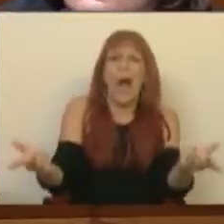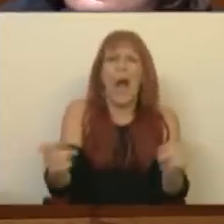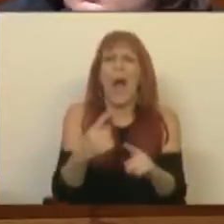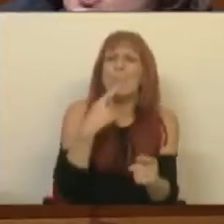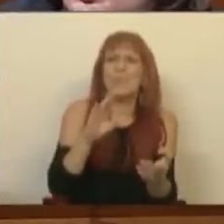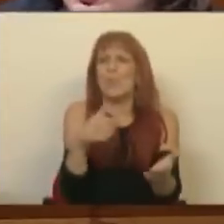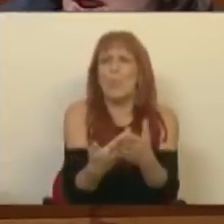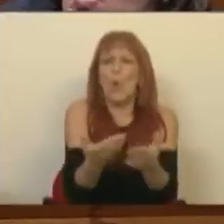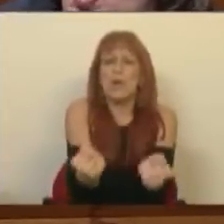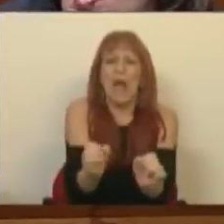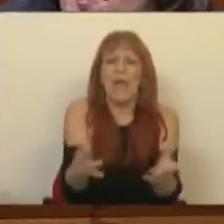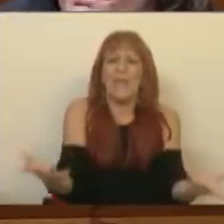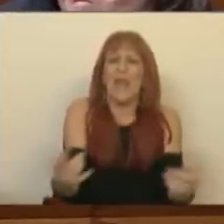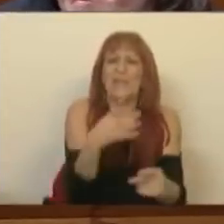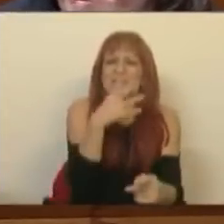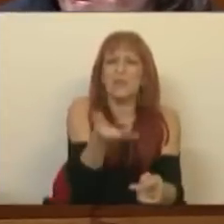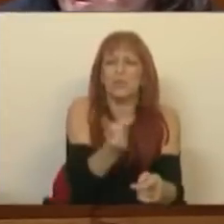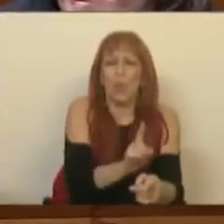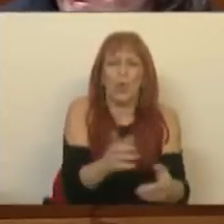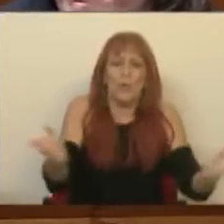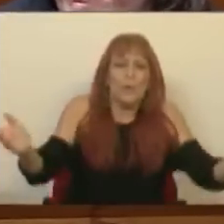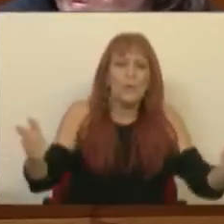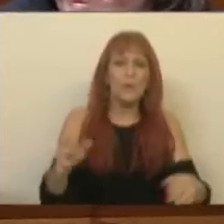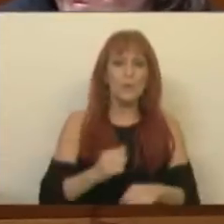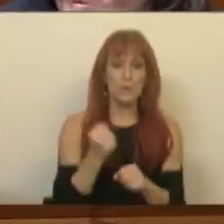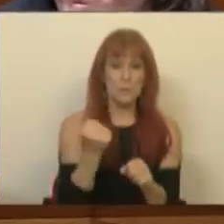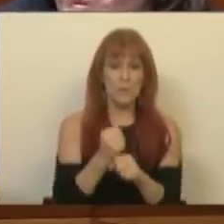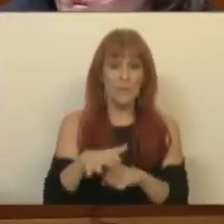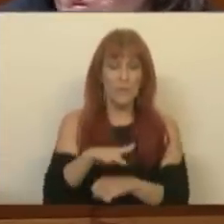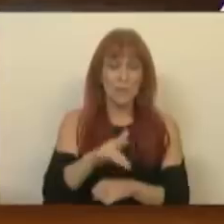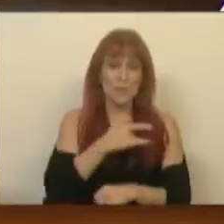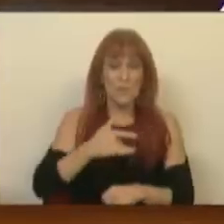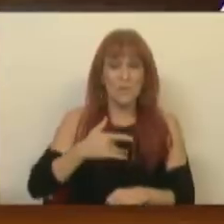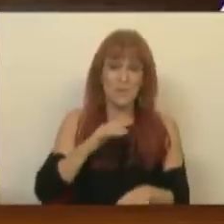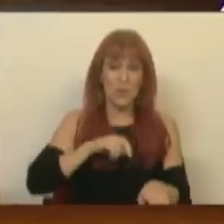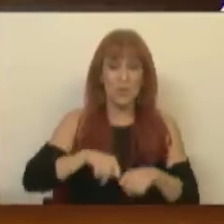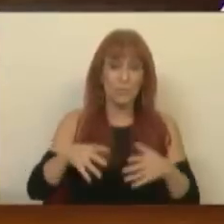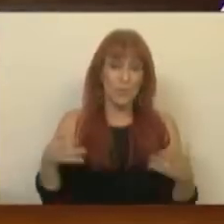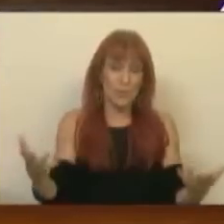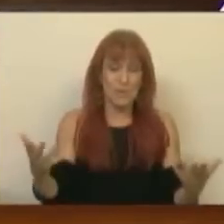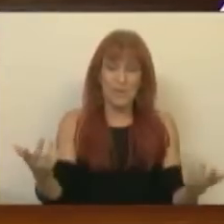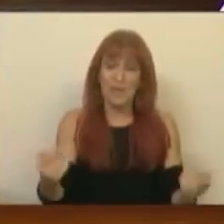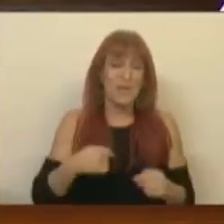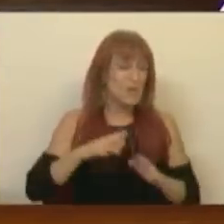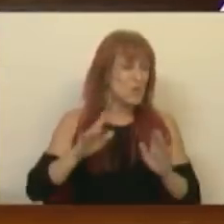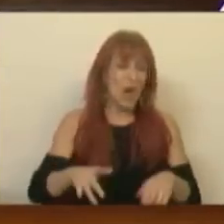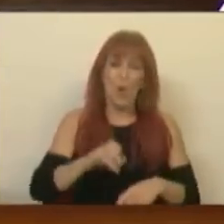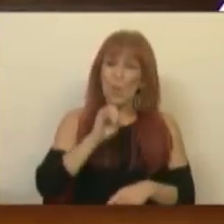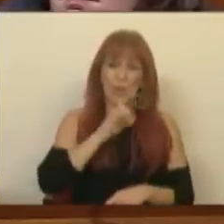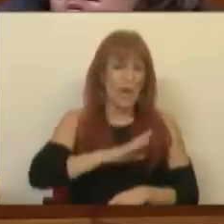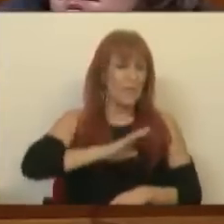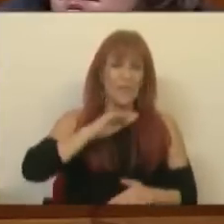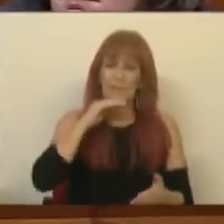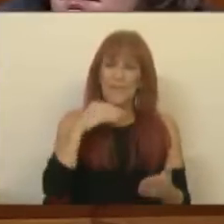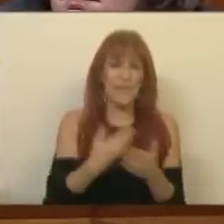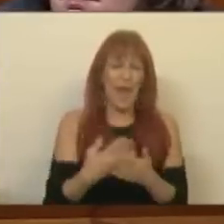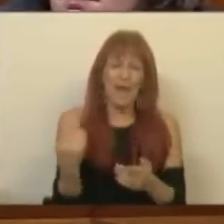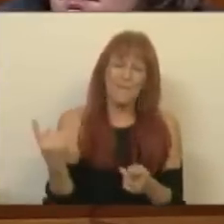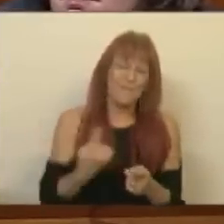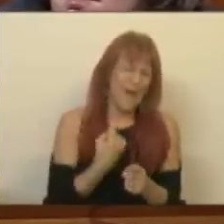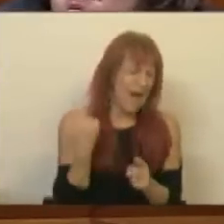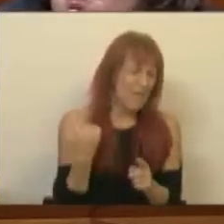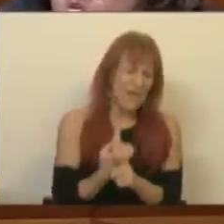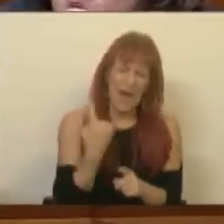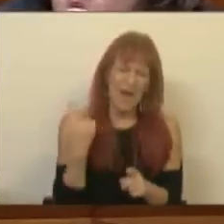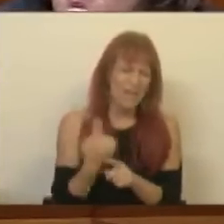a propor nem nada a dizer e quanto ao serviço Nacional de saúde do Senhor Deputado já tive a oportunidade de dar várias